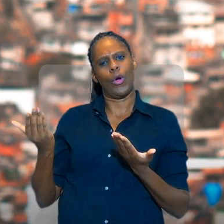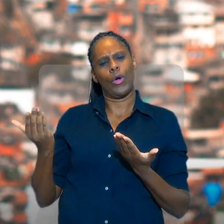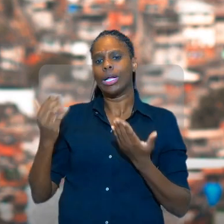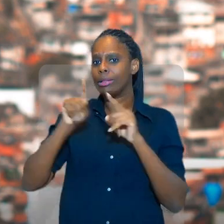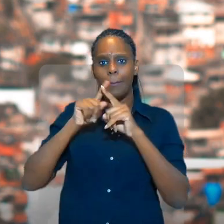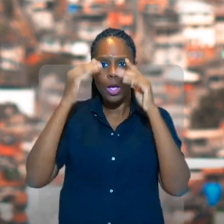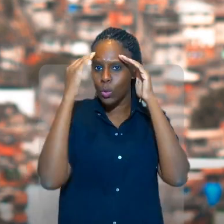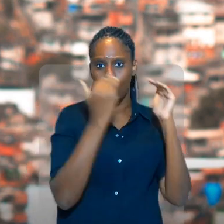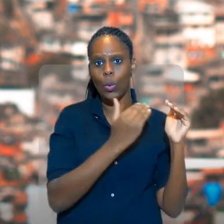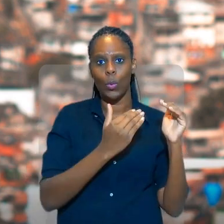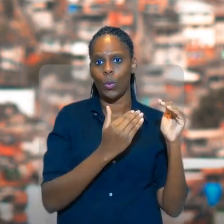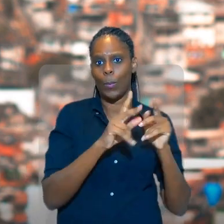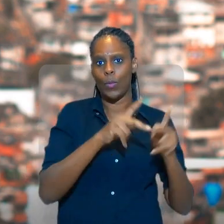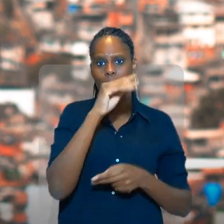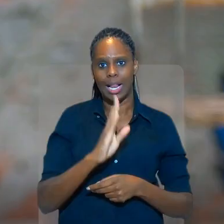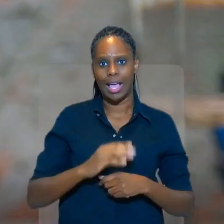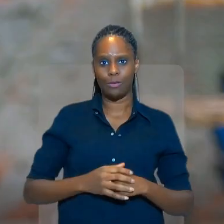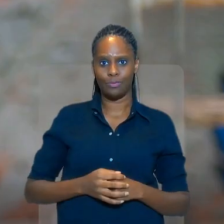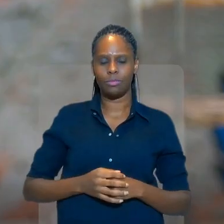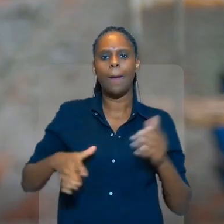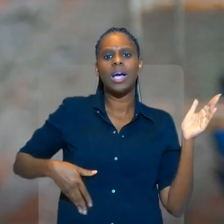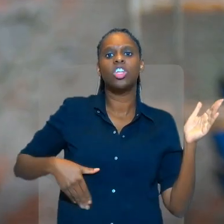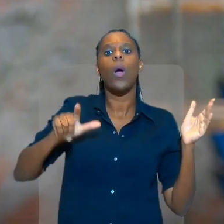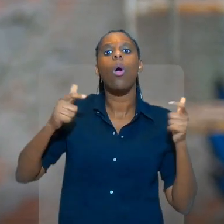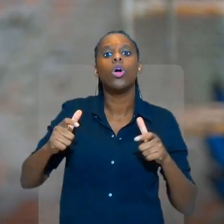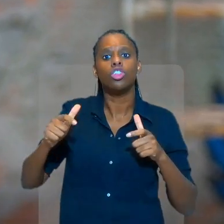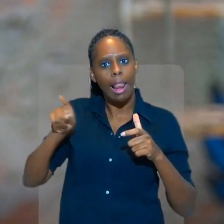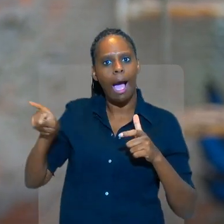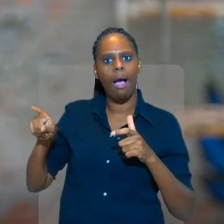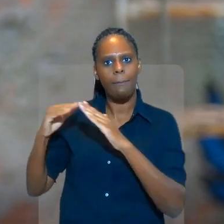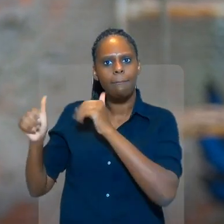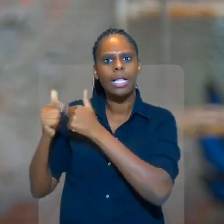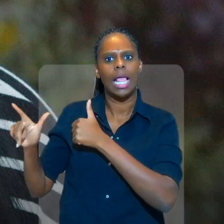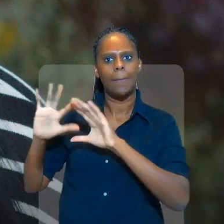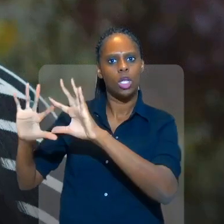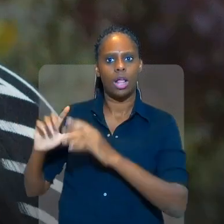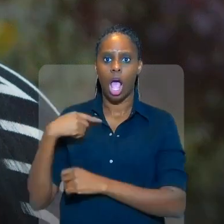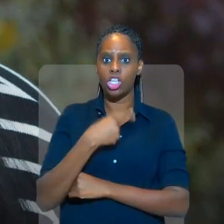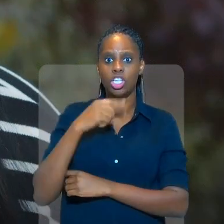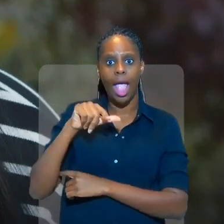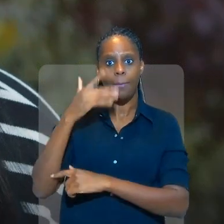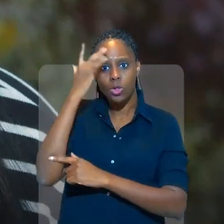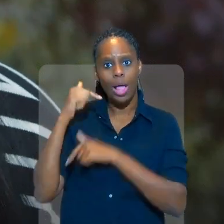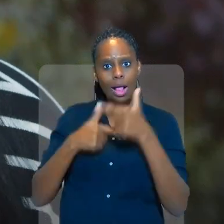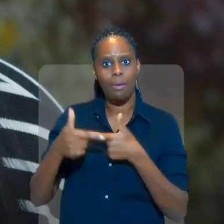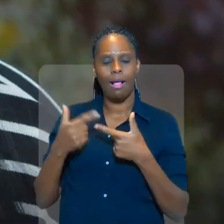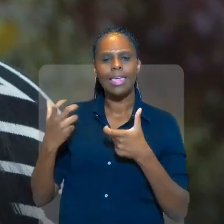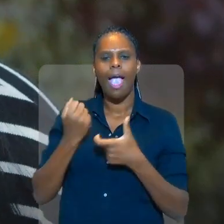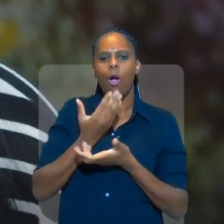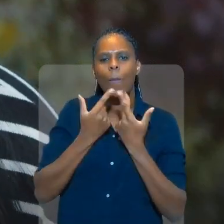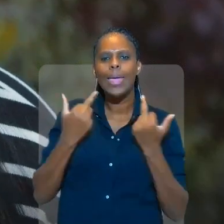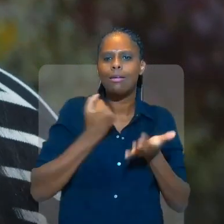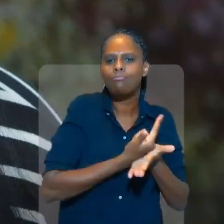enxerga e não respeita o povo brasileiro. Bandido mora onde ele mora, ele é um miliciano. Nós somos trabalhadores, nós